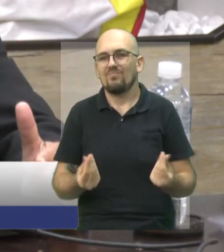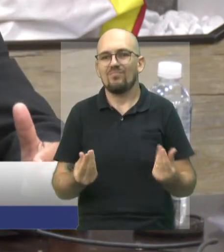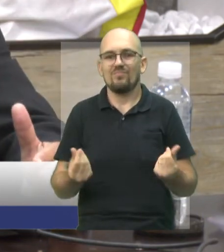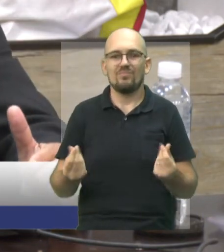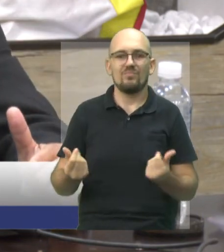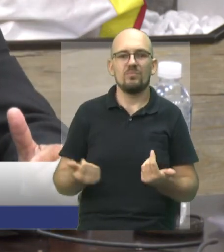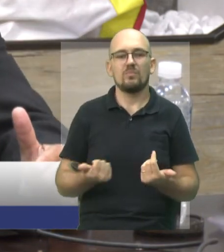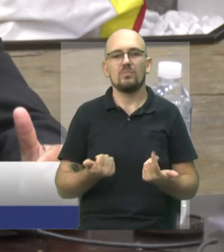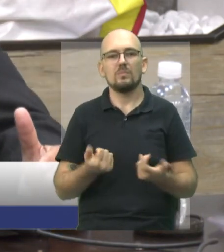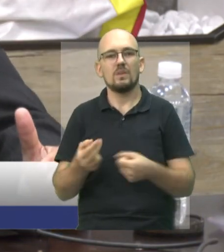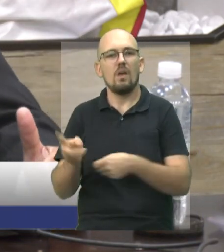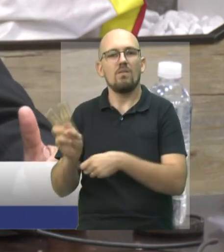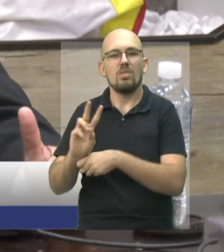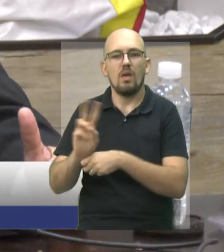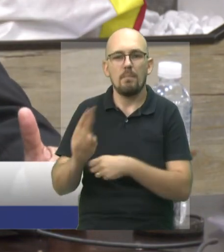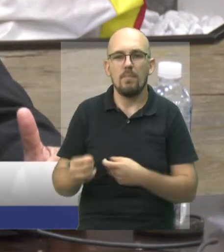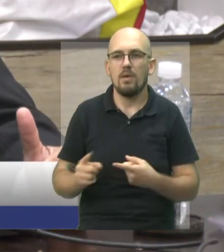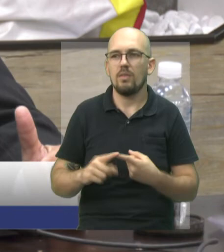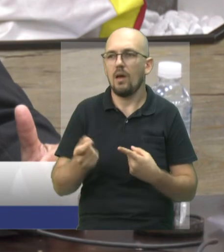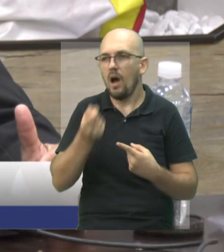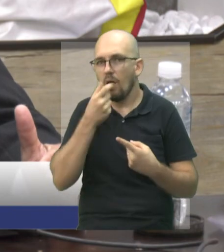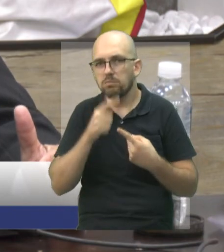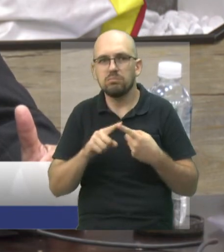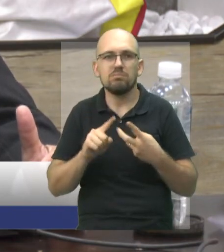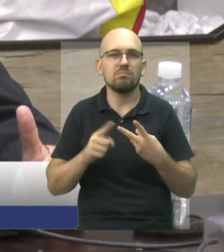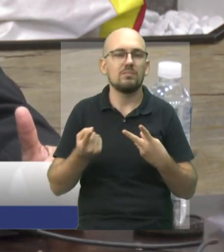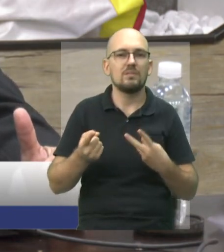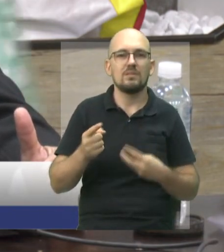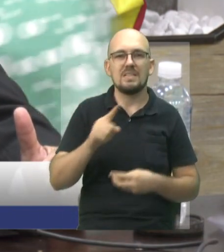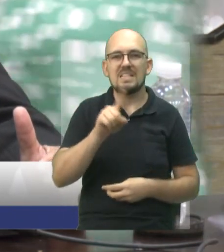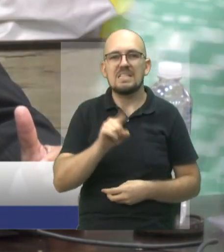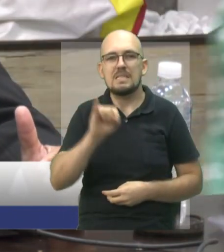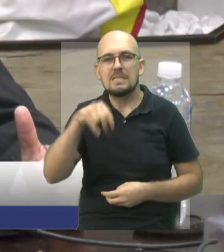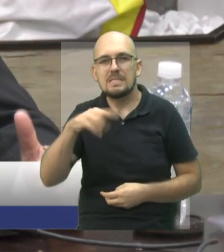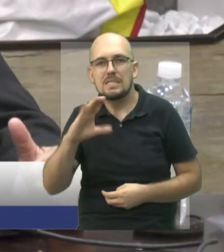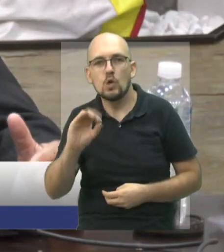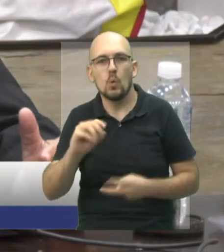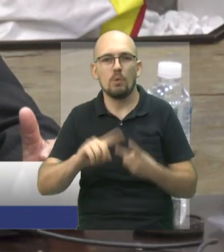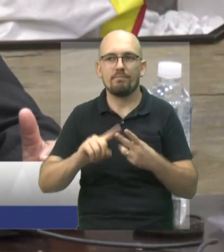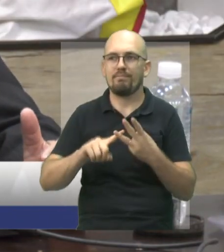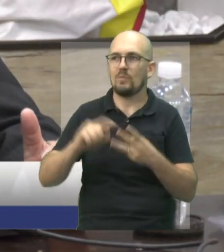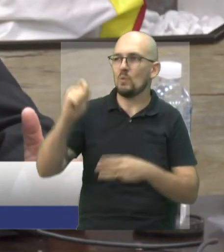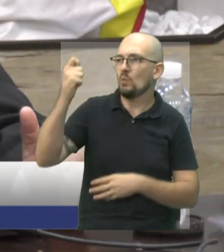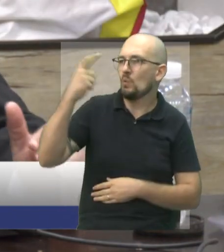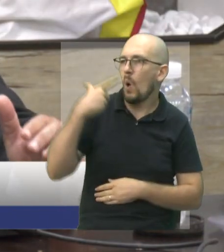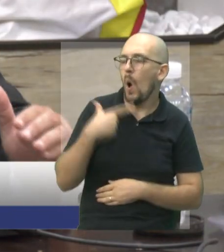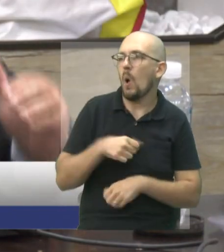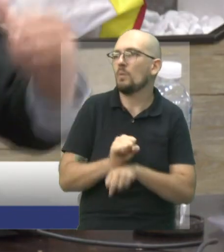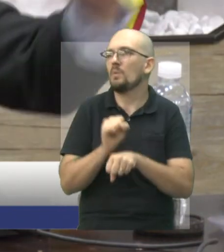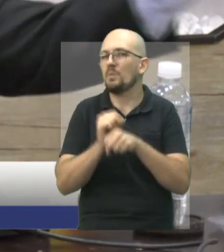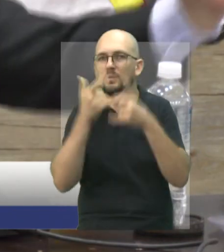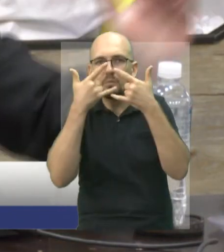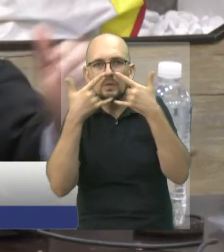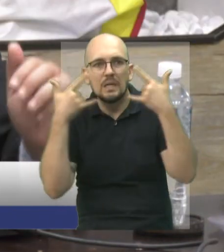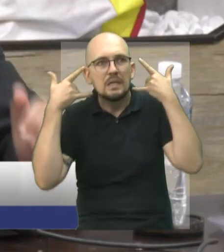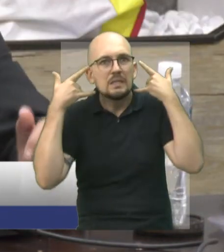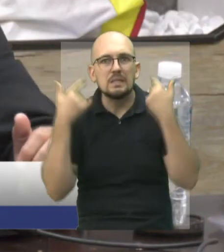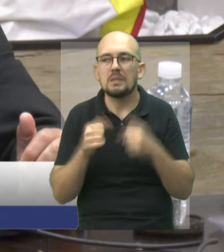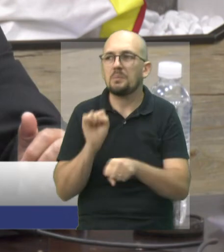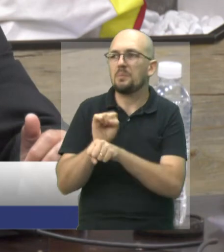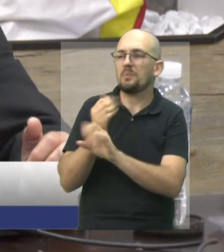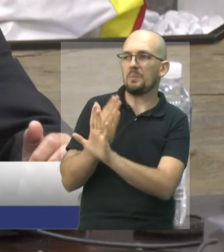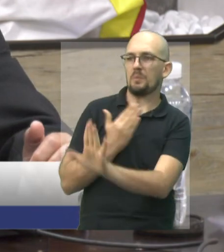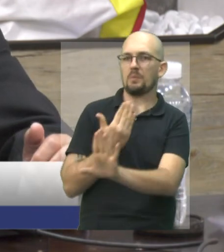com as nossas vitaminas C, com as nossas vitaminas D, com a nossa tomada de sol, com a nossa máscara, com o nosso